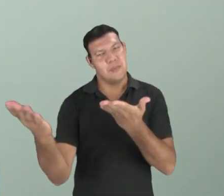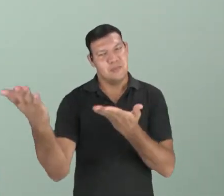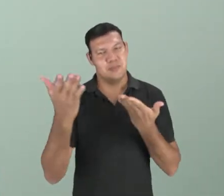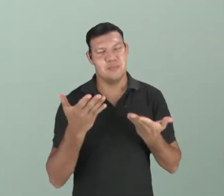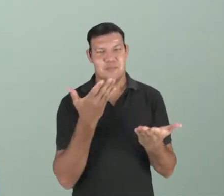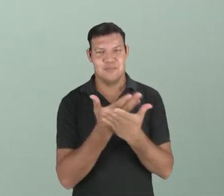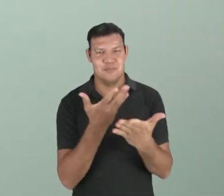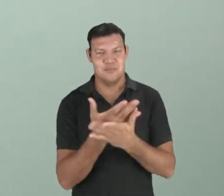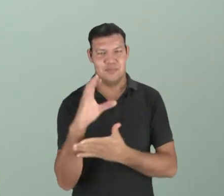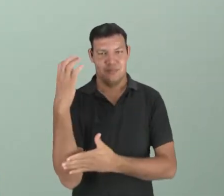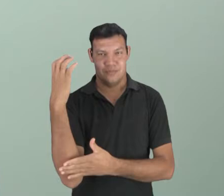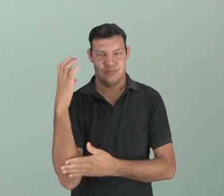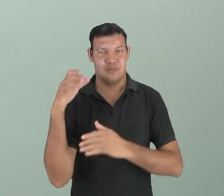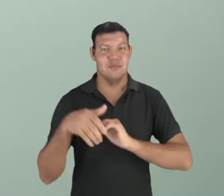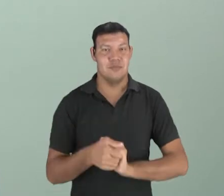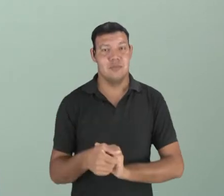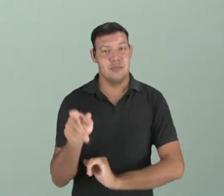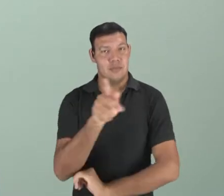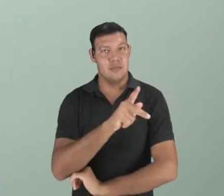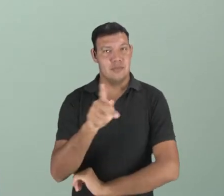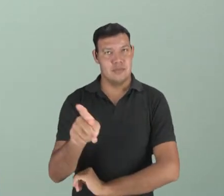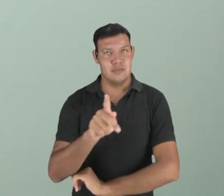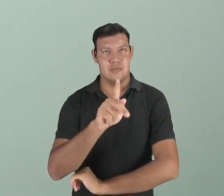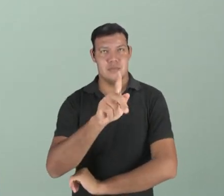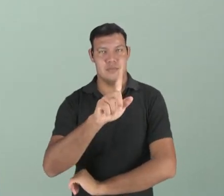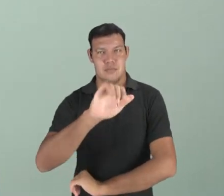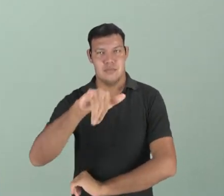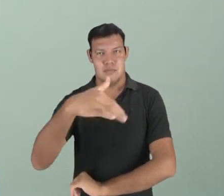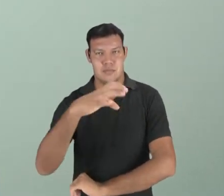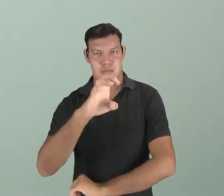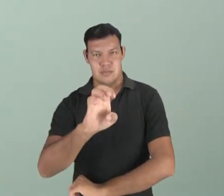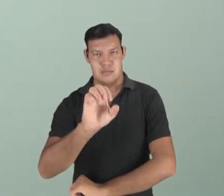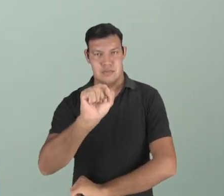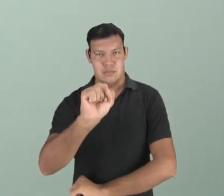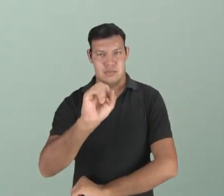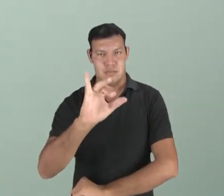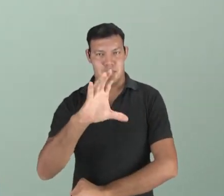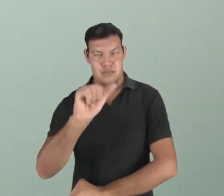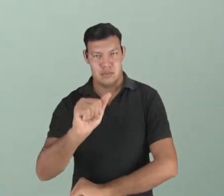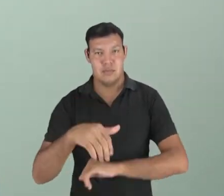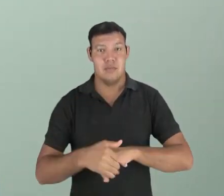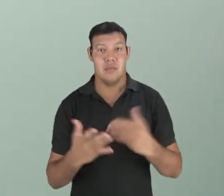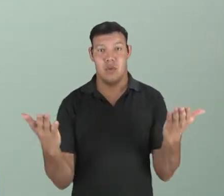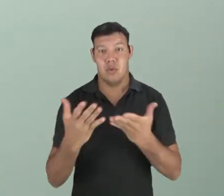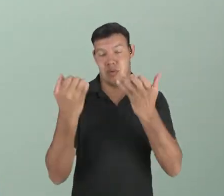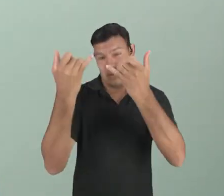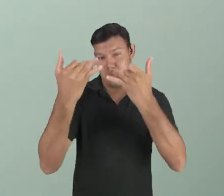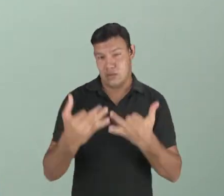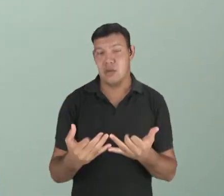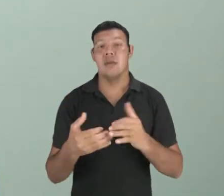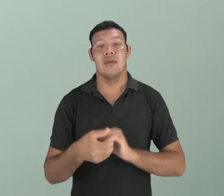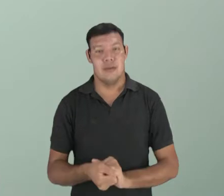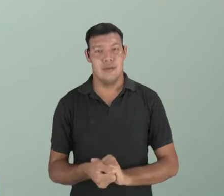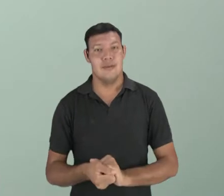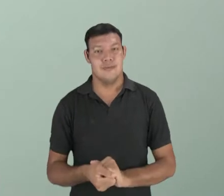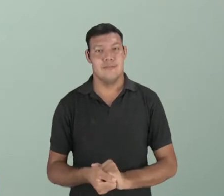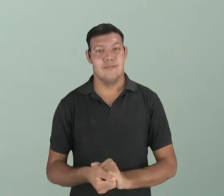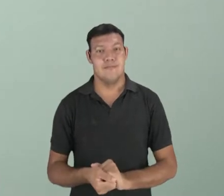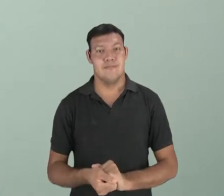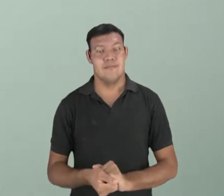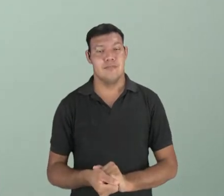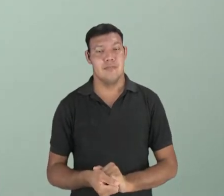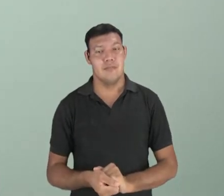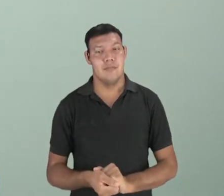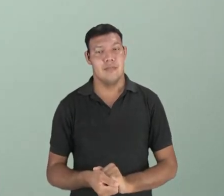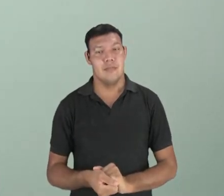Bem-vindos a mais uma aula de ciências. Eu sou a professora Jéssica e na aula de hoje nós vamos conversar sobre o sistema reprodutor